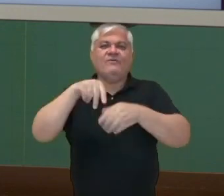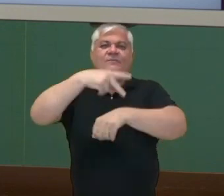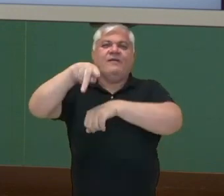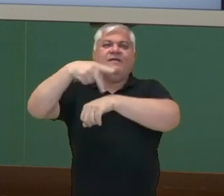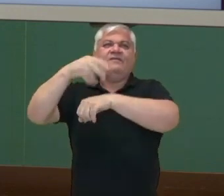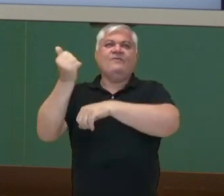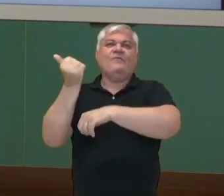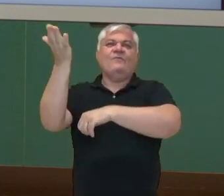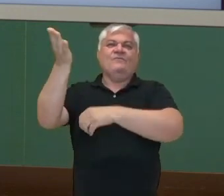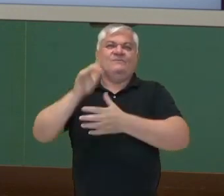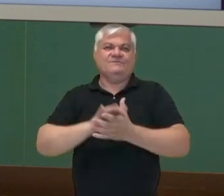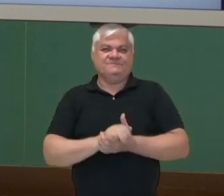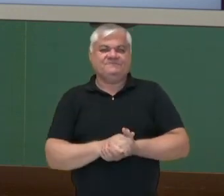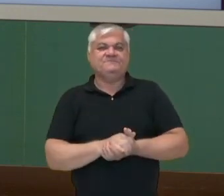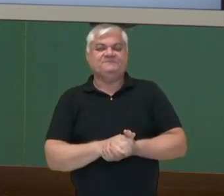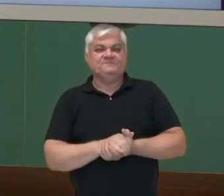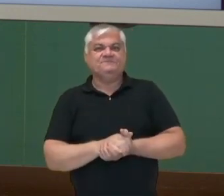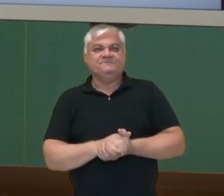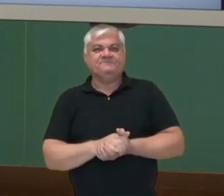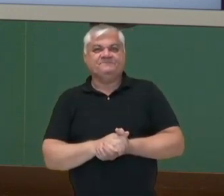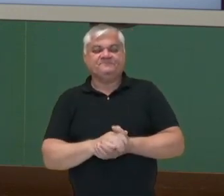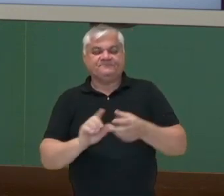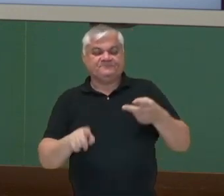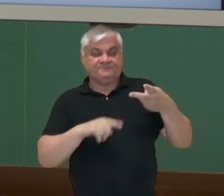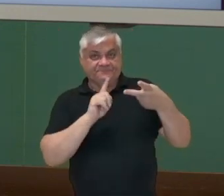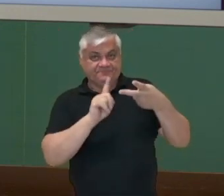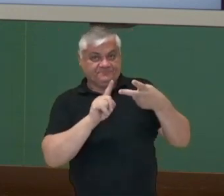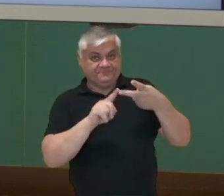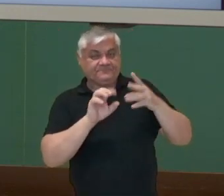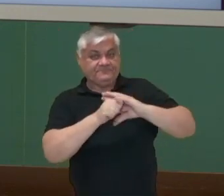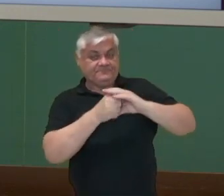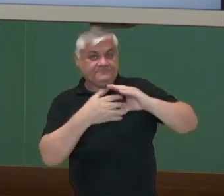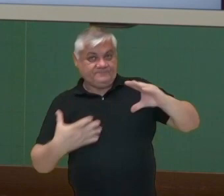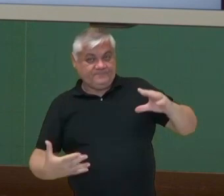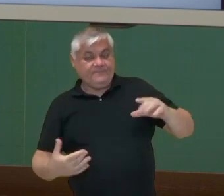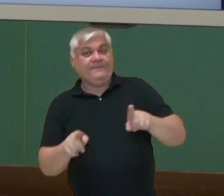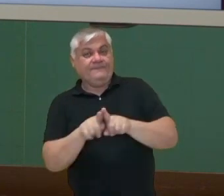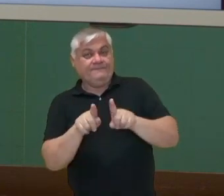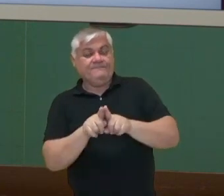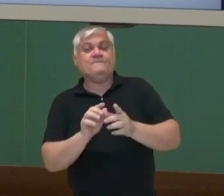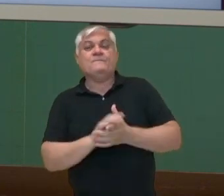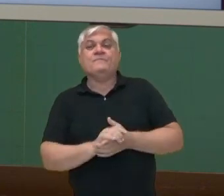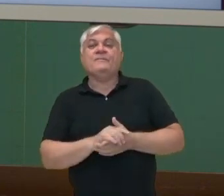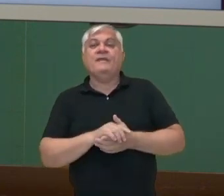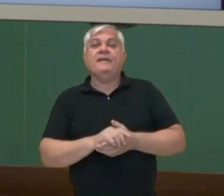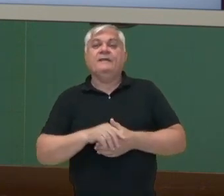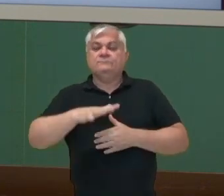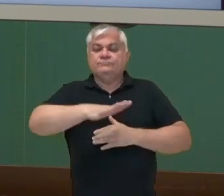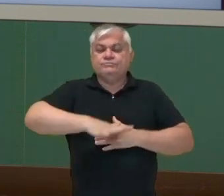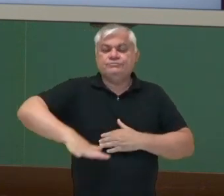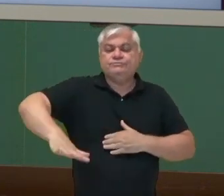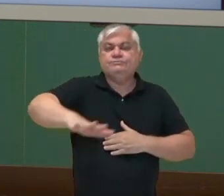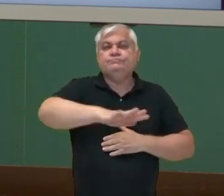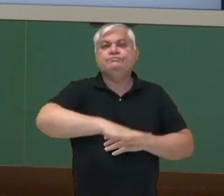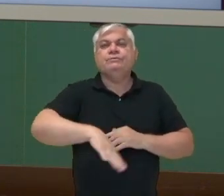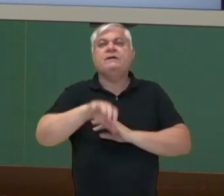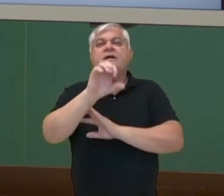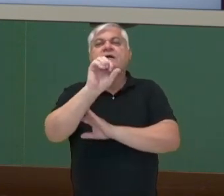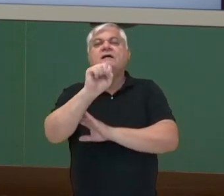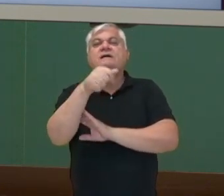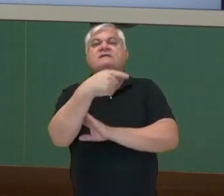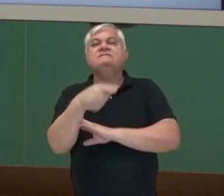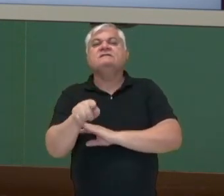países, certo? Outra característica que nós temos ali, já falamos um pouco a respeito, é a bacia hidrográfica do Rio São Francisco.